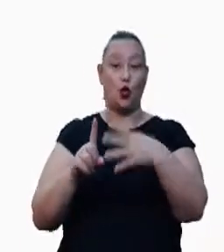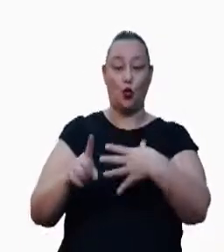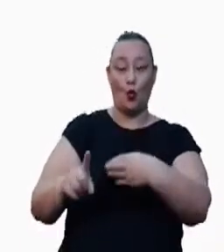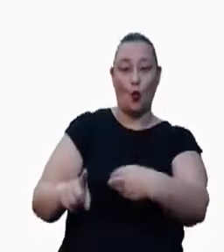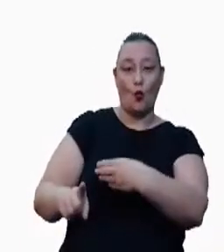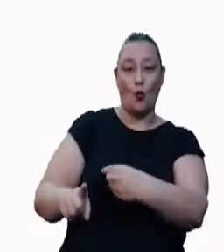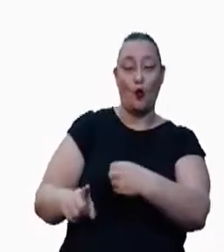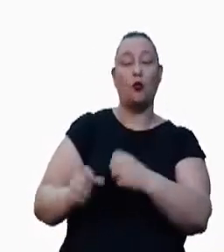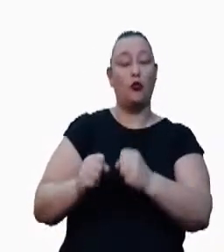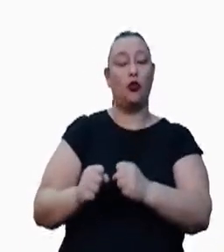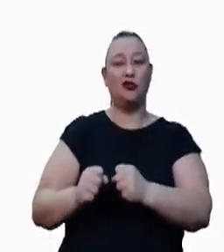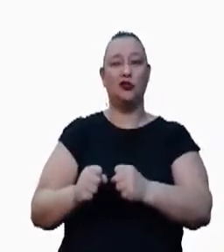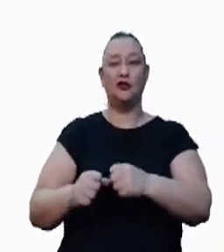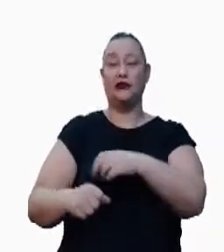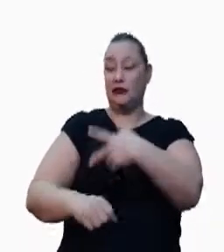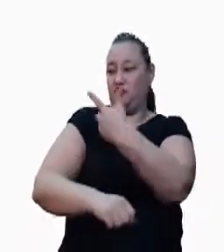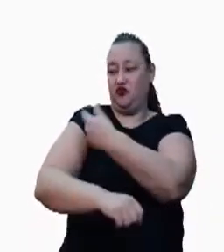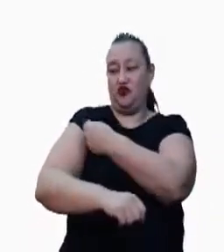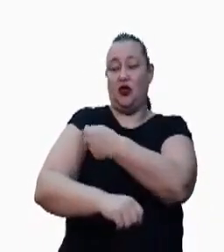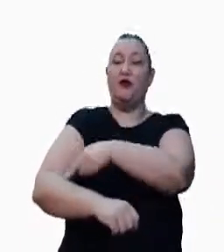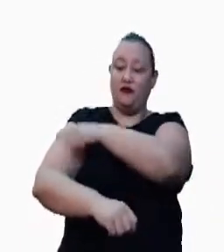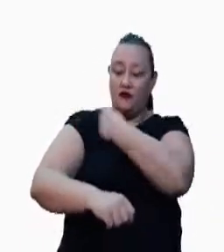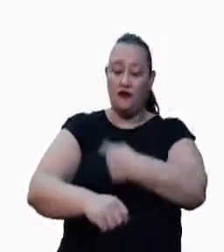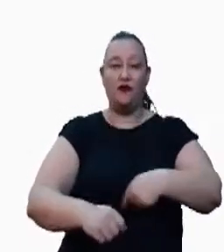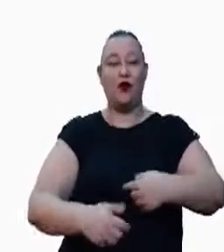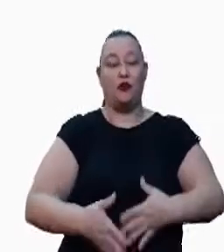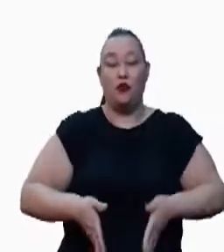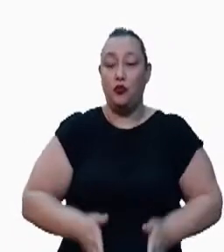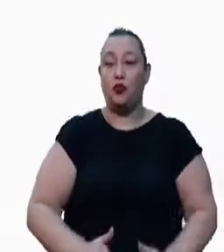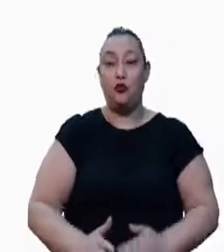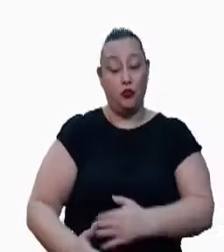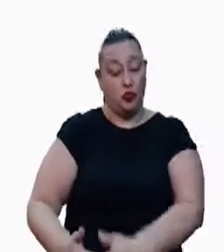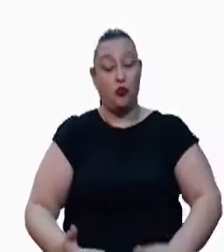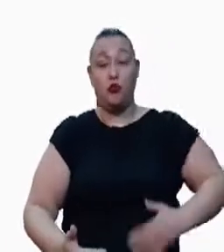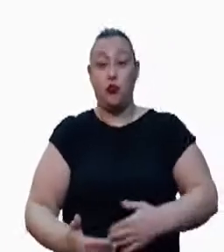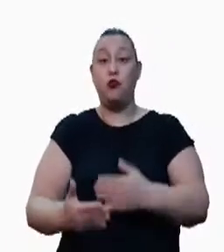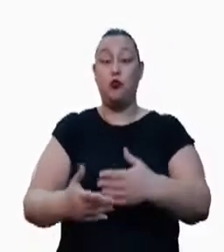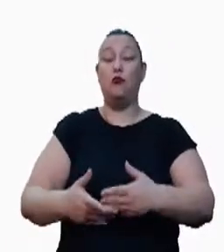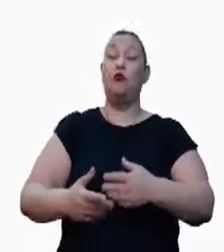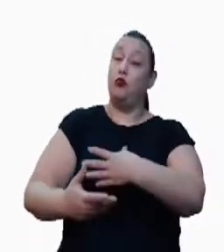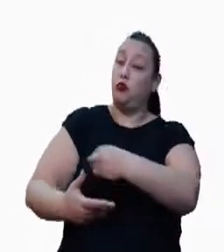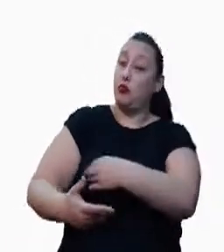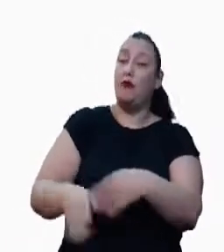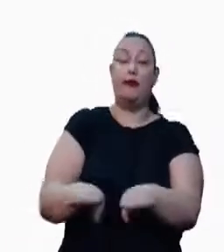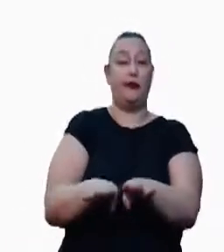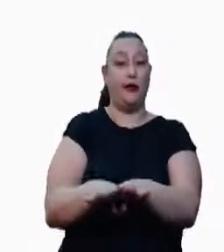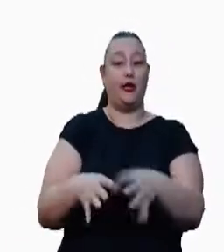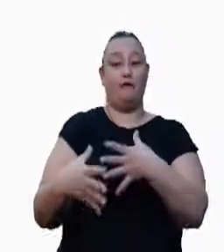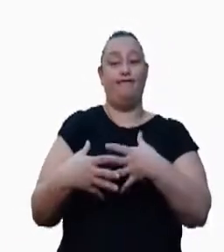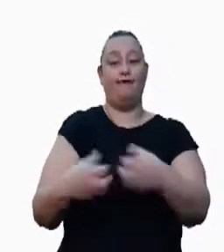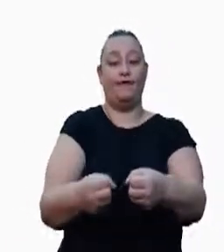transferir esse relaxamento muscular para o feto ou para o bebê que está sendo amamentado.